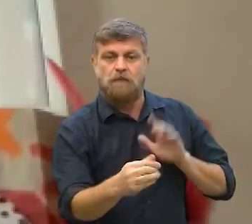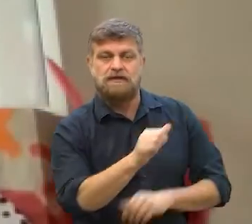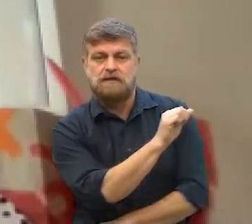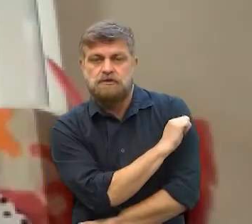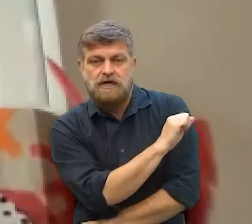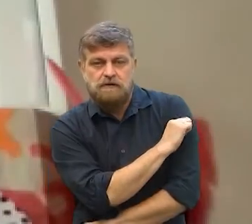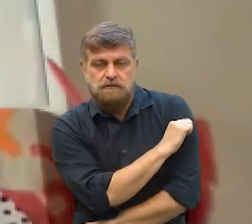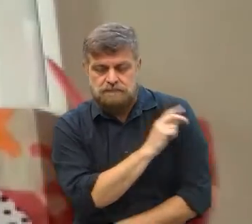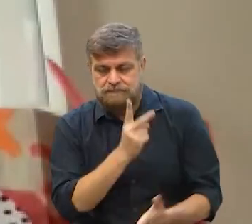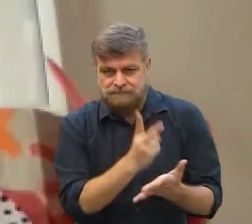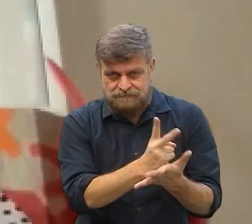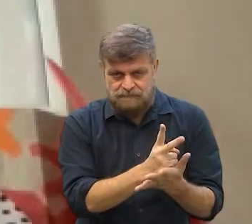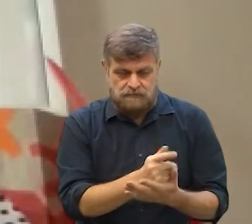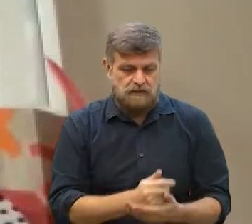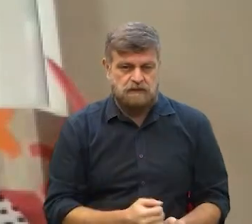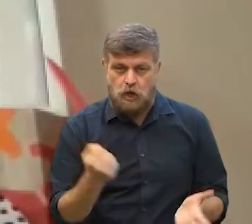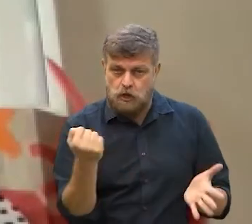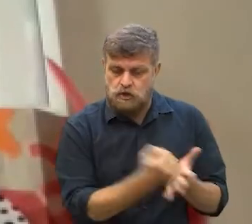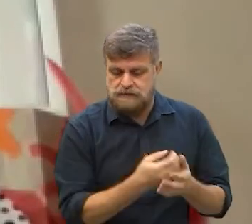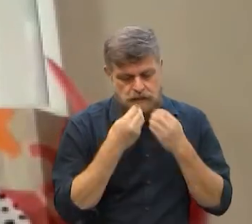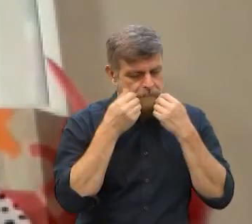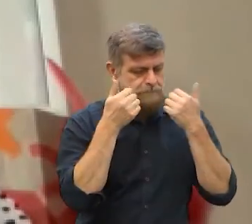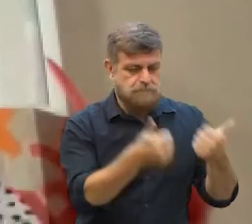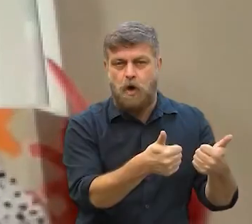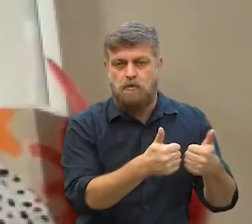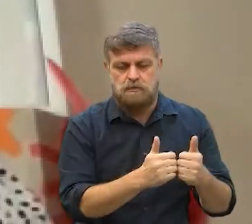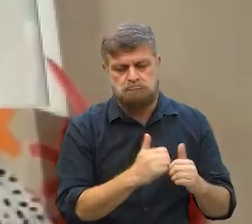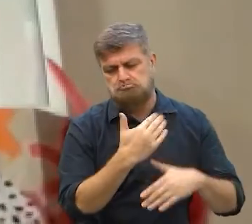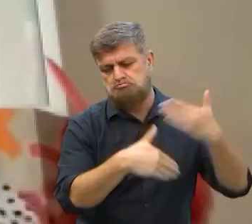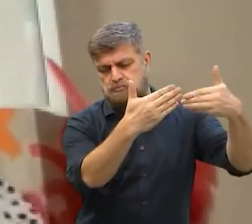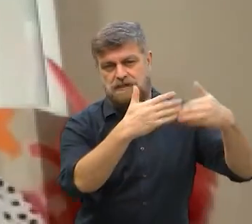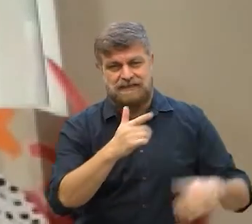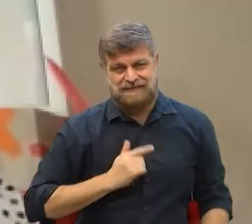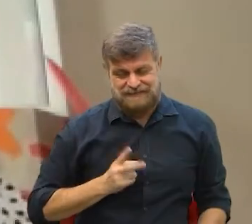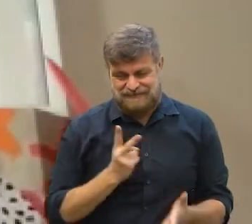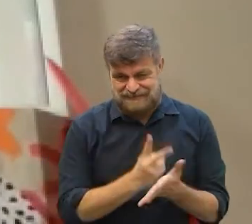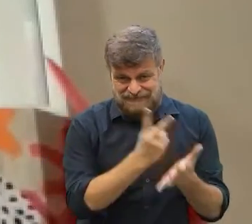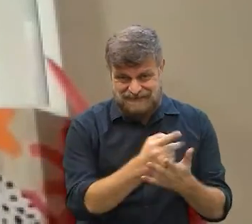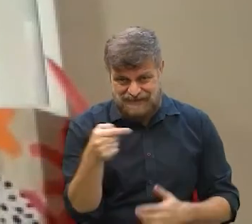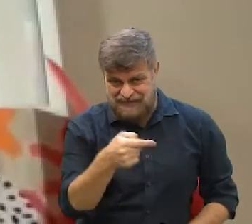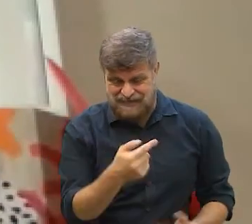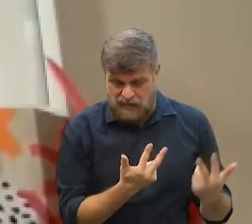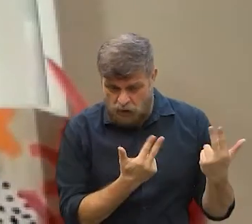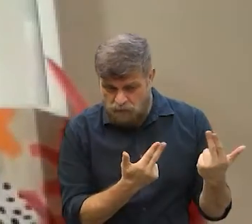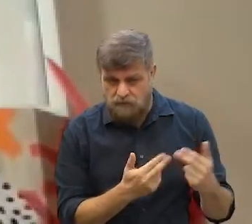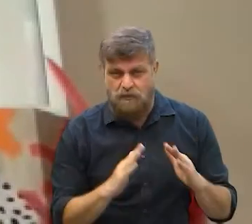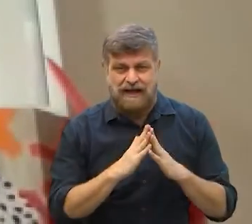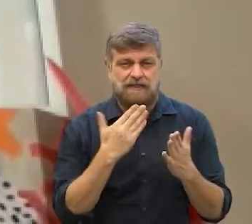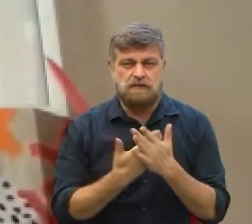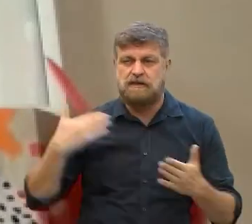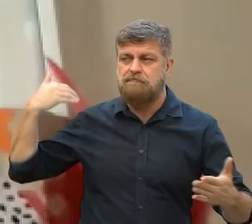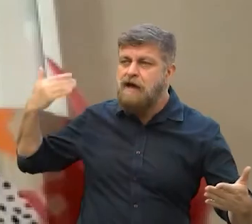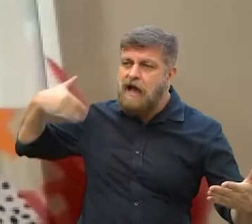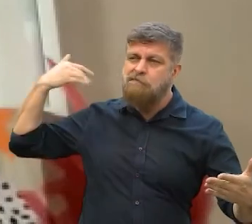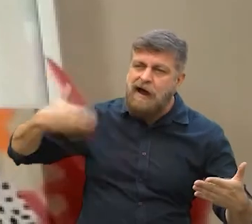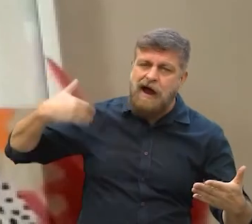aluno. Aquele que vai bem na escola, que tira a nota X. Enquanto tiver isso, né, enquanto a escola